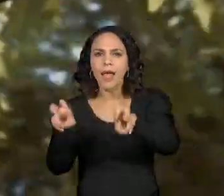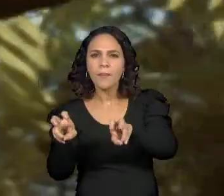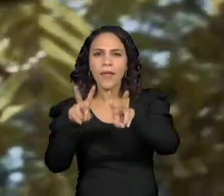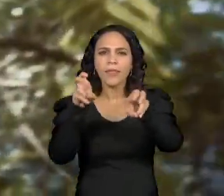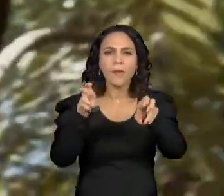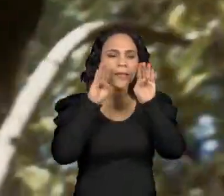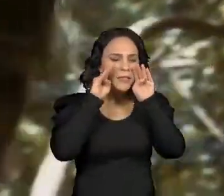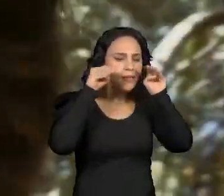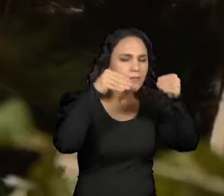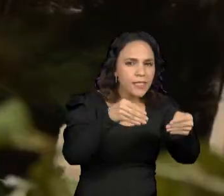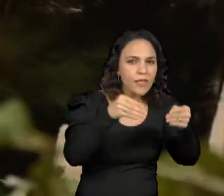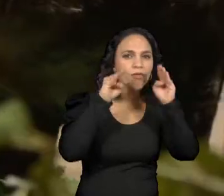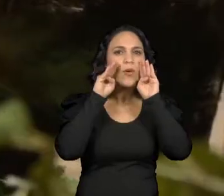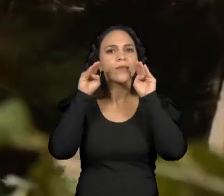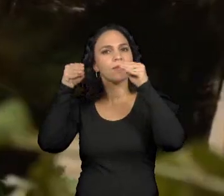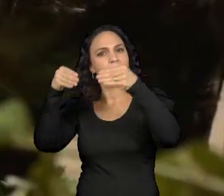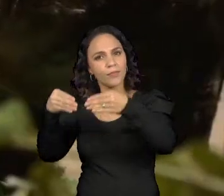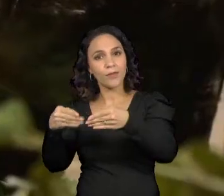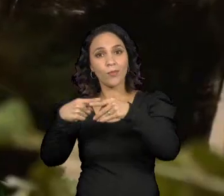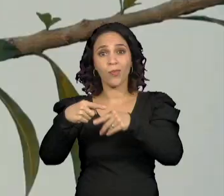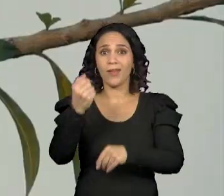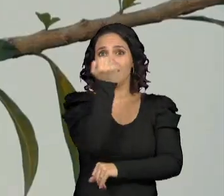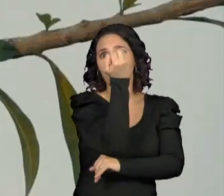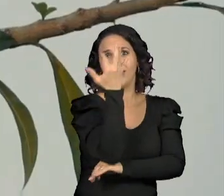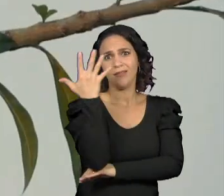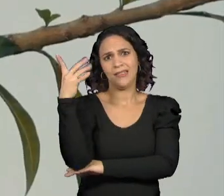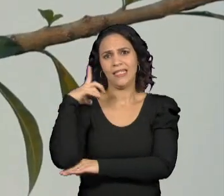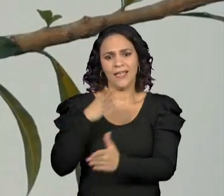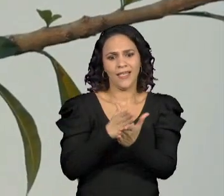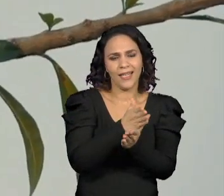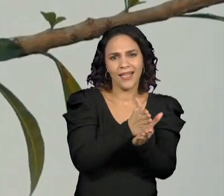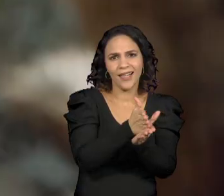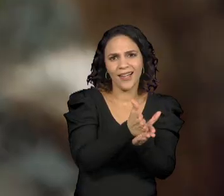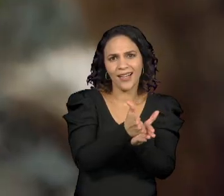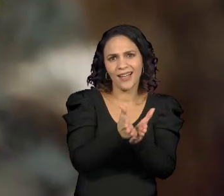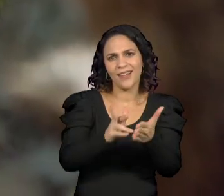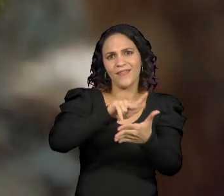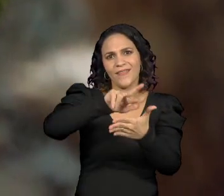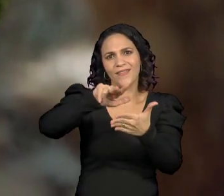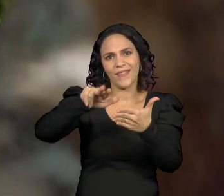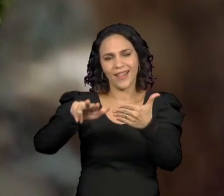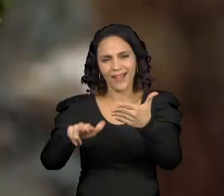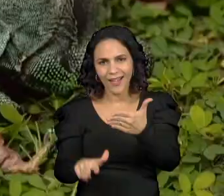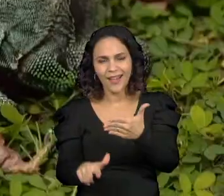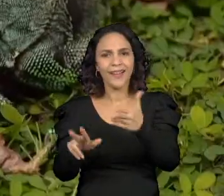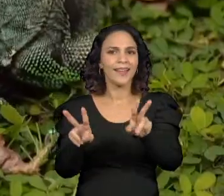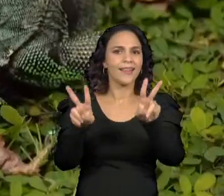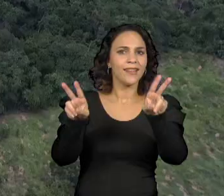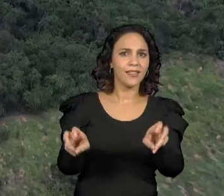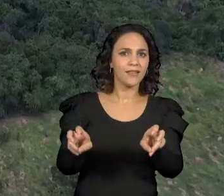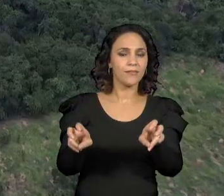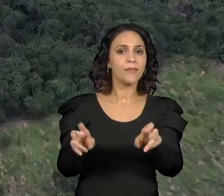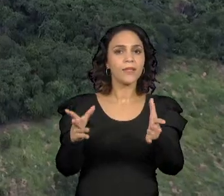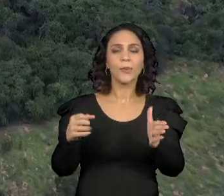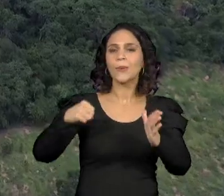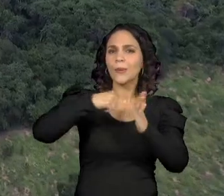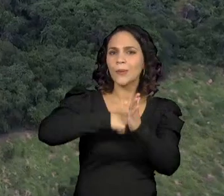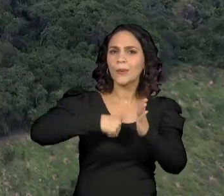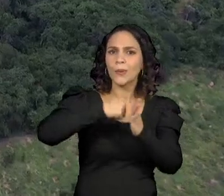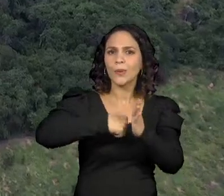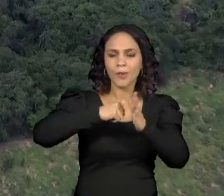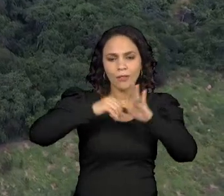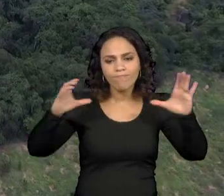também, né, porque a área ambiental abrange várias causas, né, vários temas. Então, essa luta